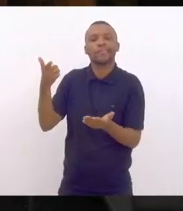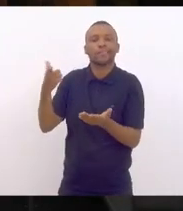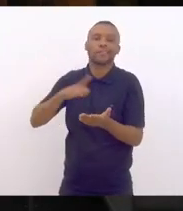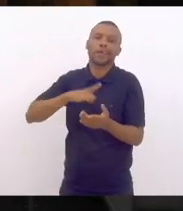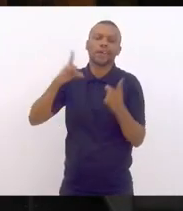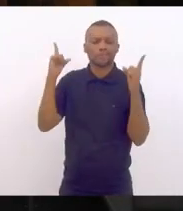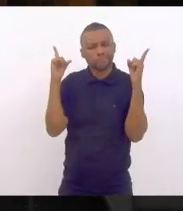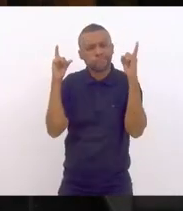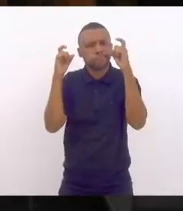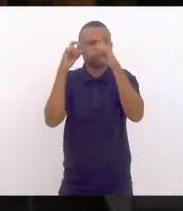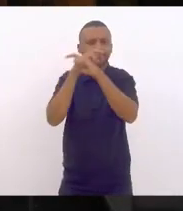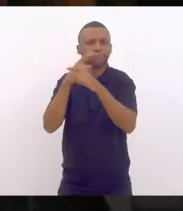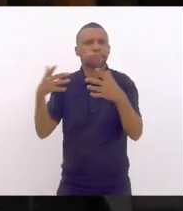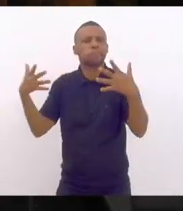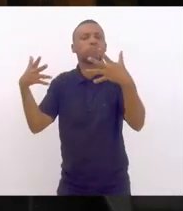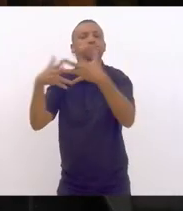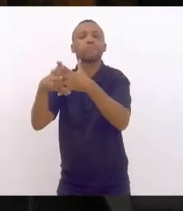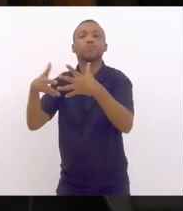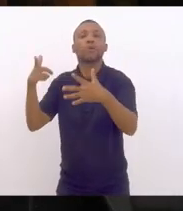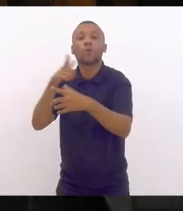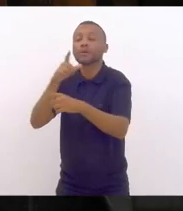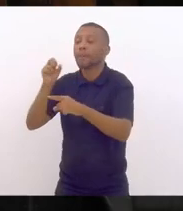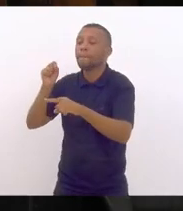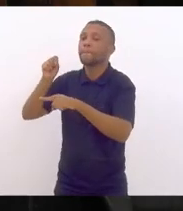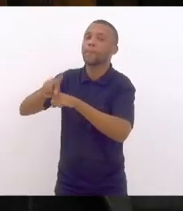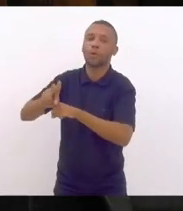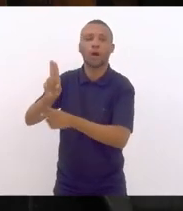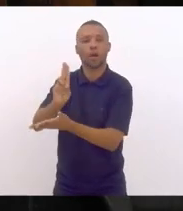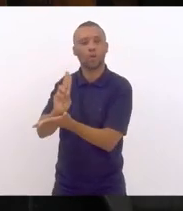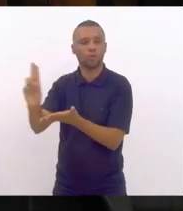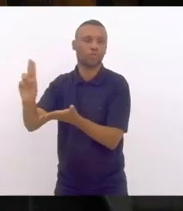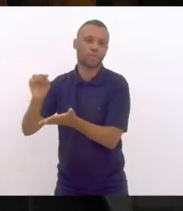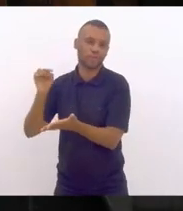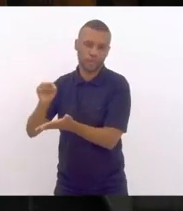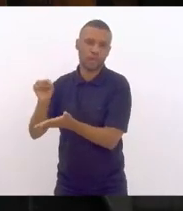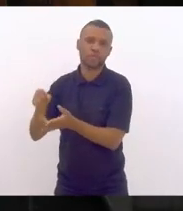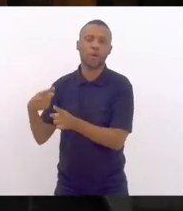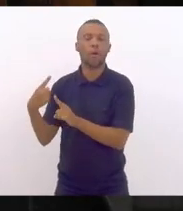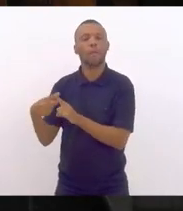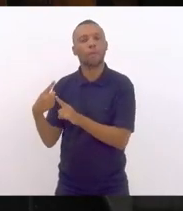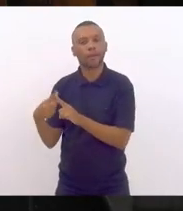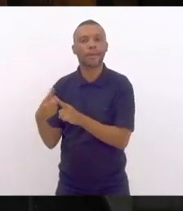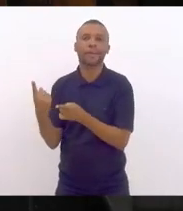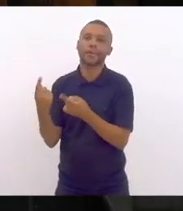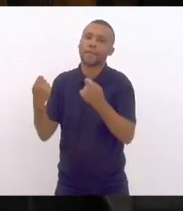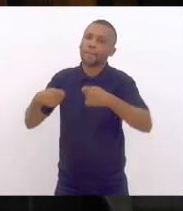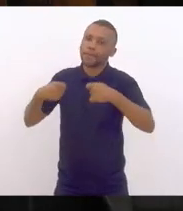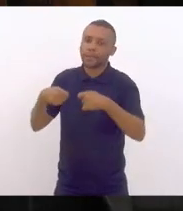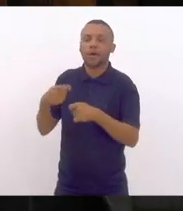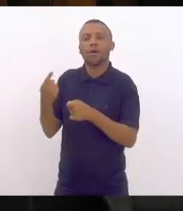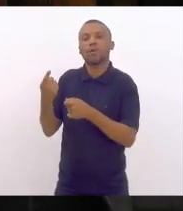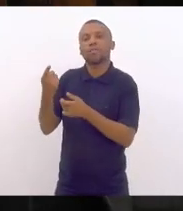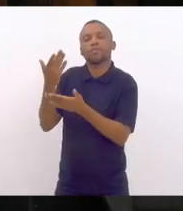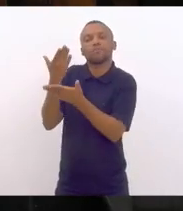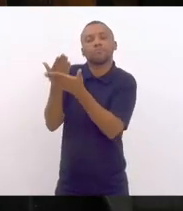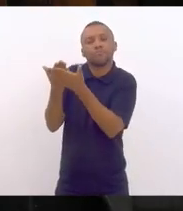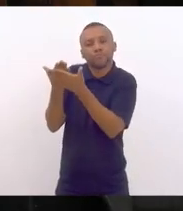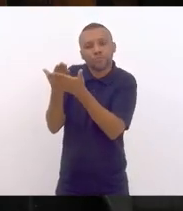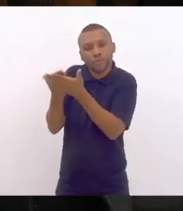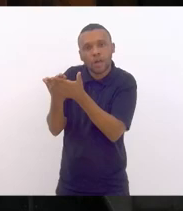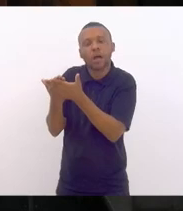dificuldades de acessar a universidade porque terão que entrar no vestibular